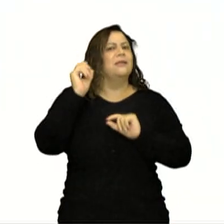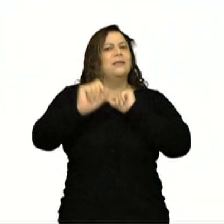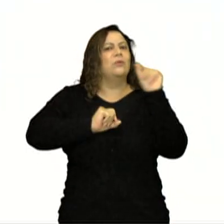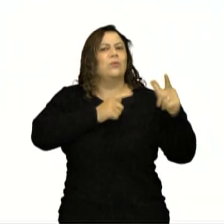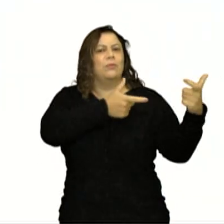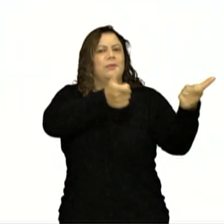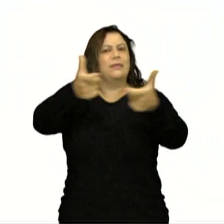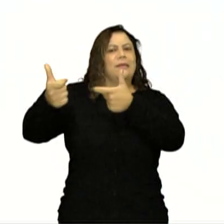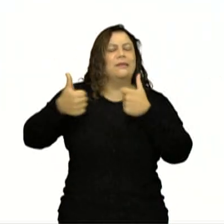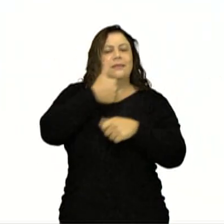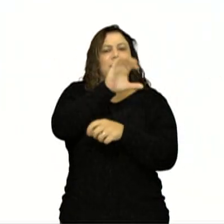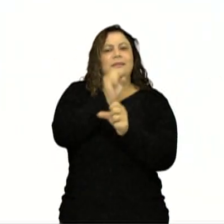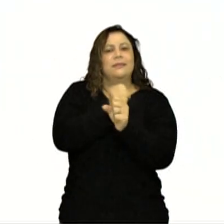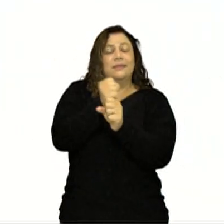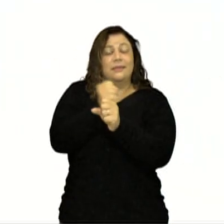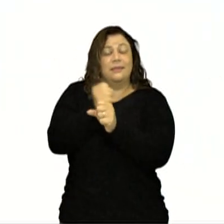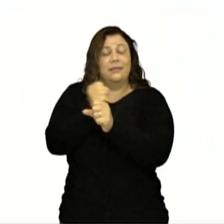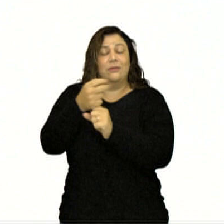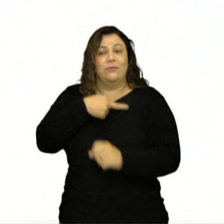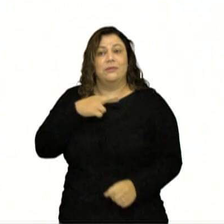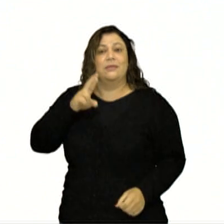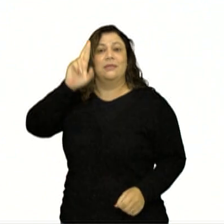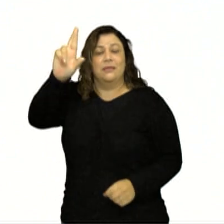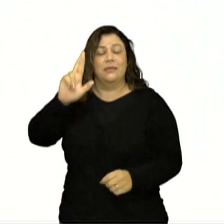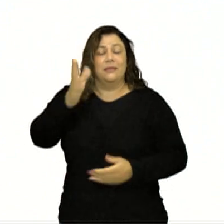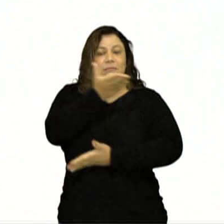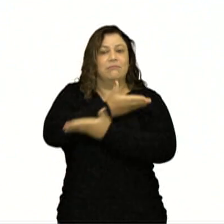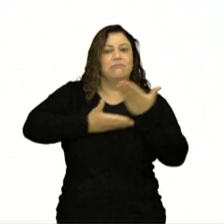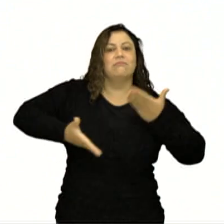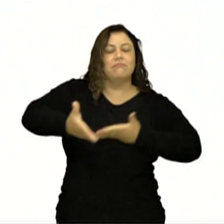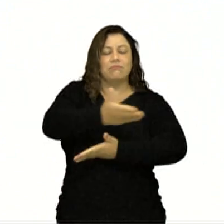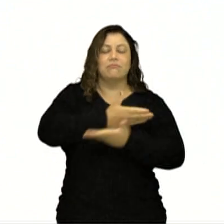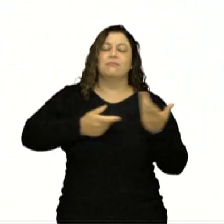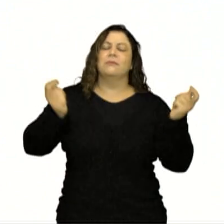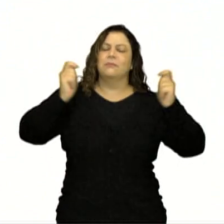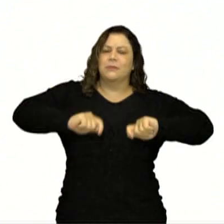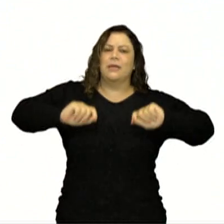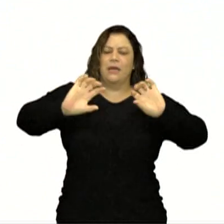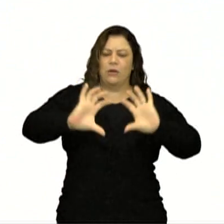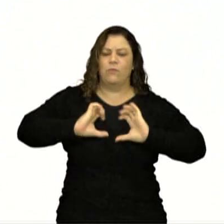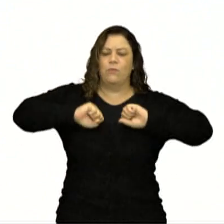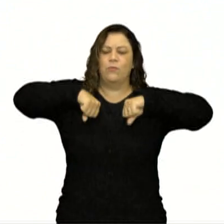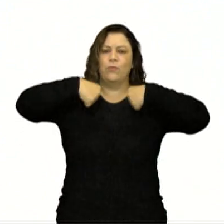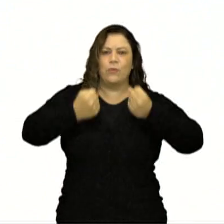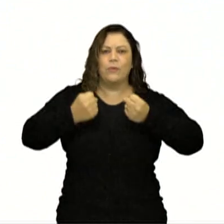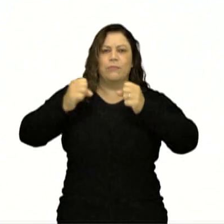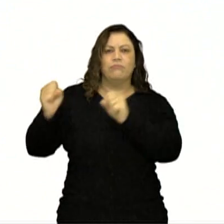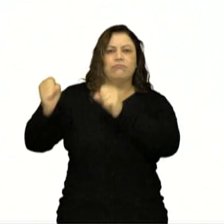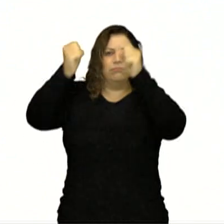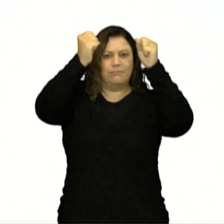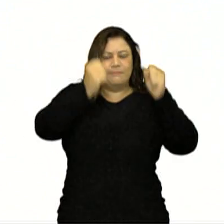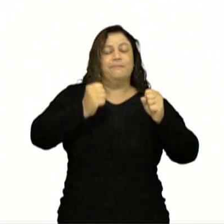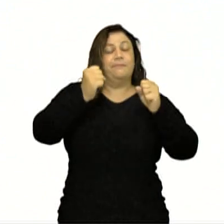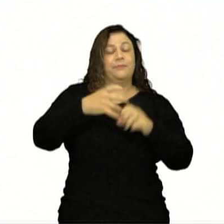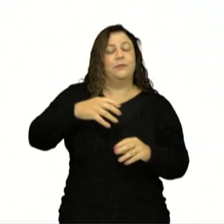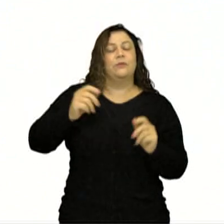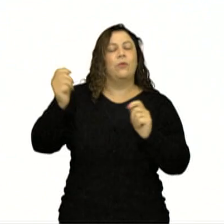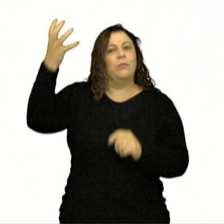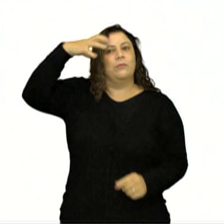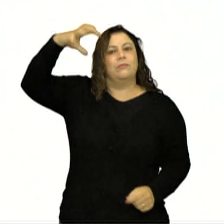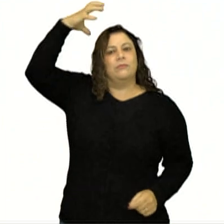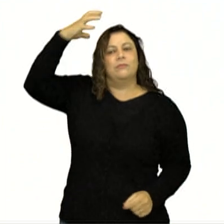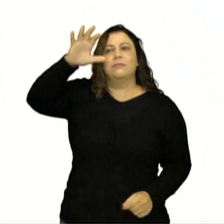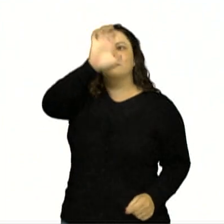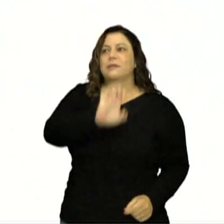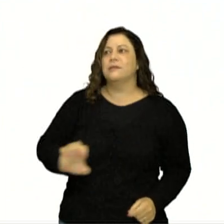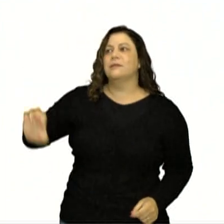e as guerras religiosas colaboraram para fortalecer o poder do rei, o poder das monarquias